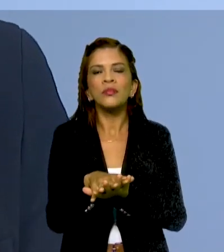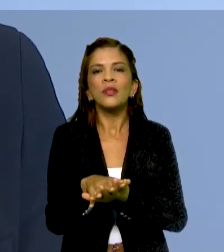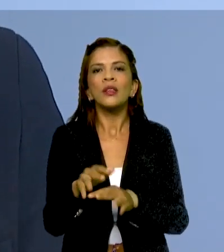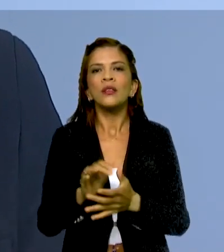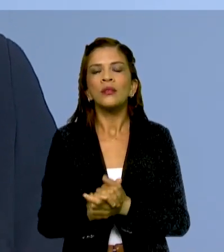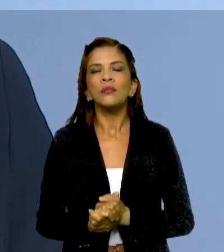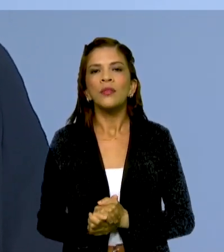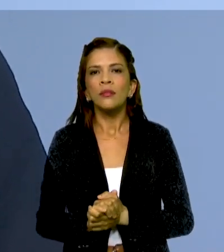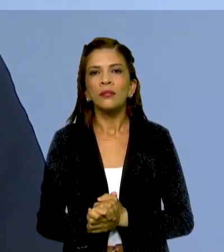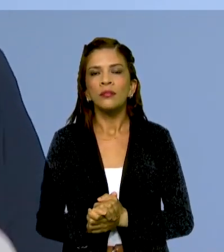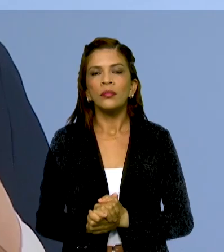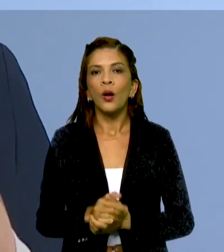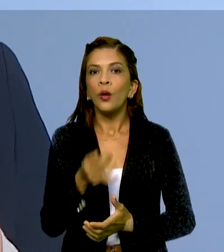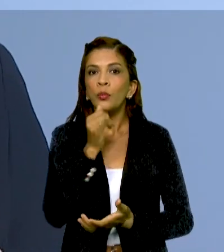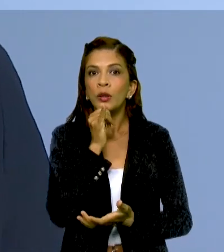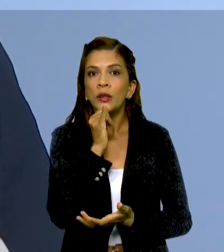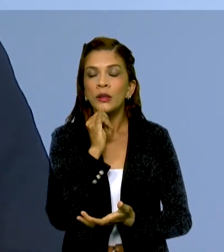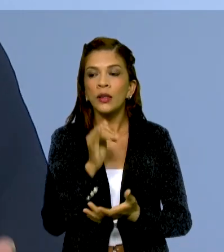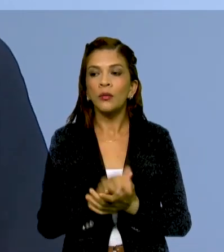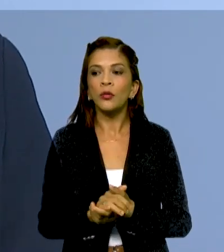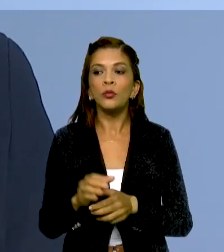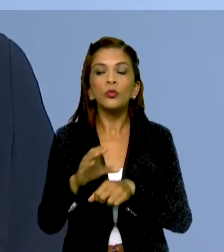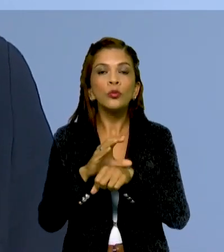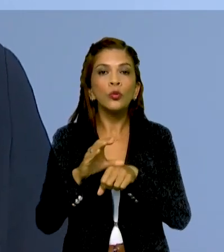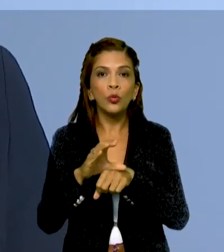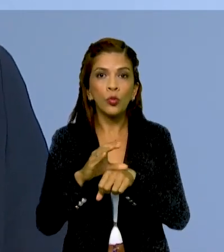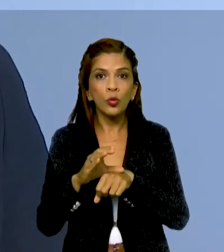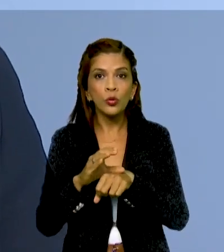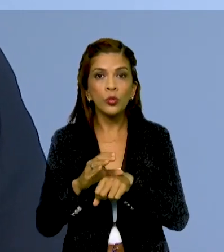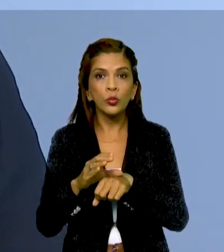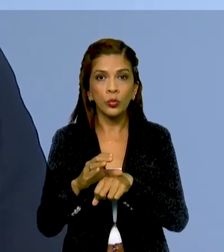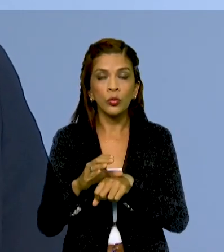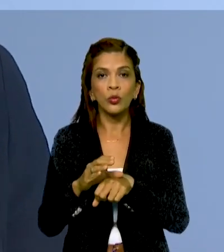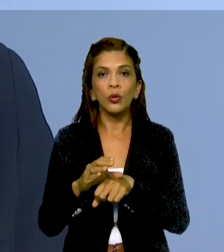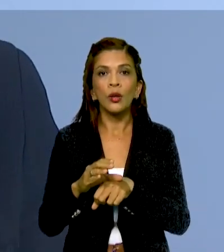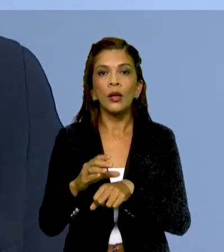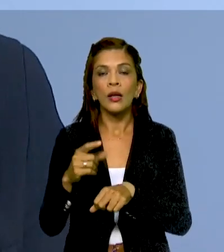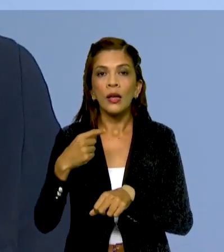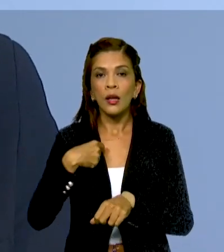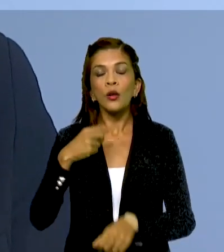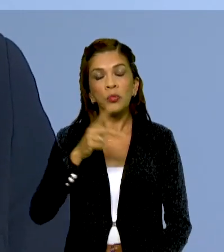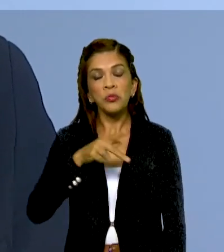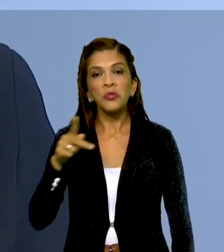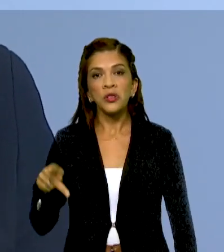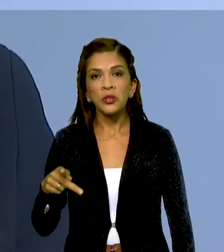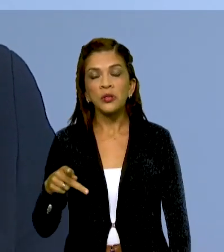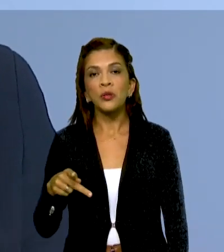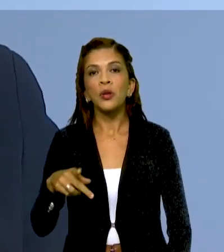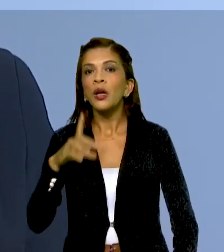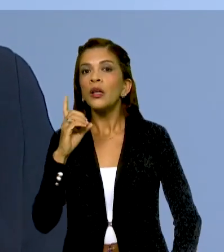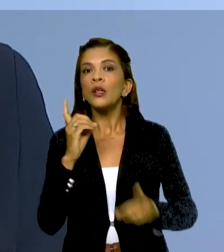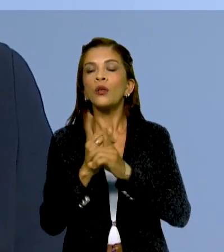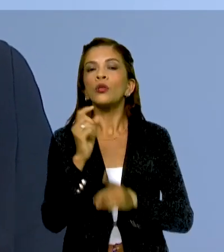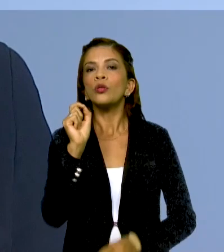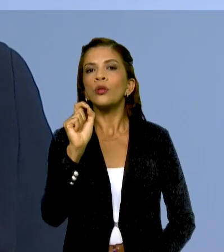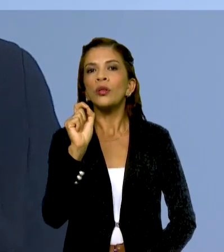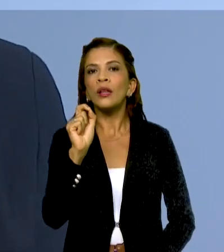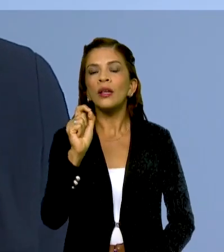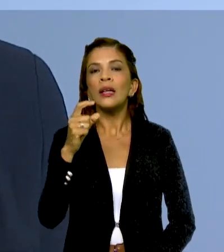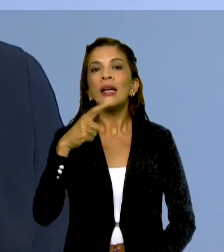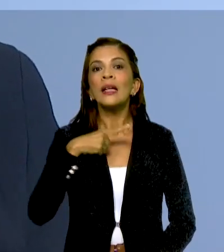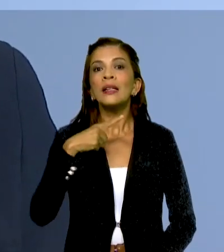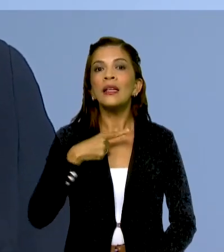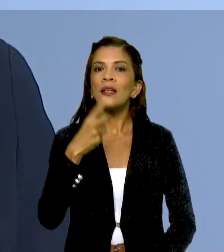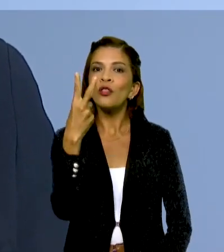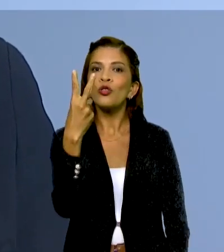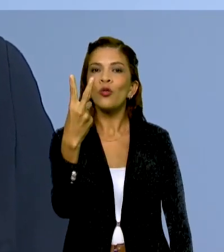Por exemplo, o último curso que teve, que eu fui professor, a gente conseguiu descobrir ali que aqui dentro, trabalhando atualmente, tem